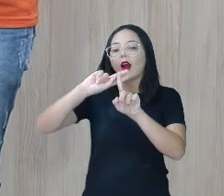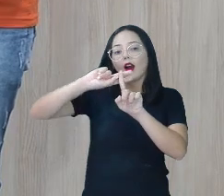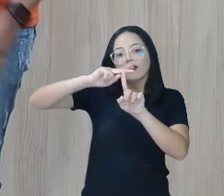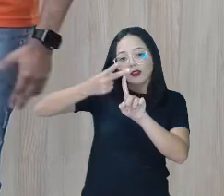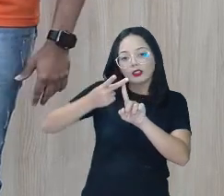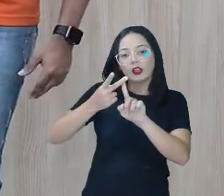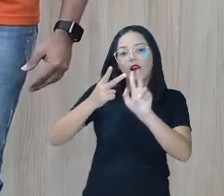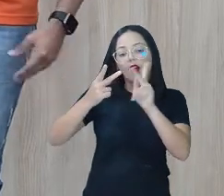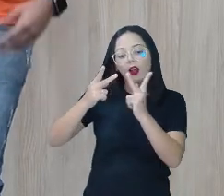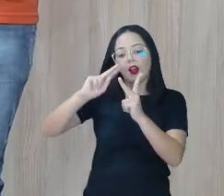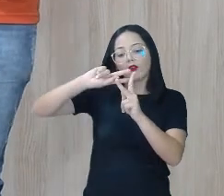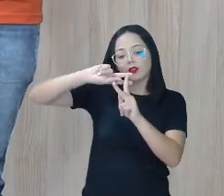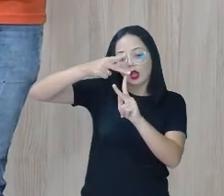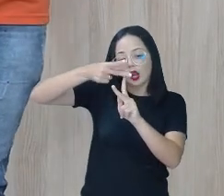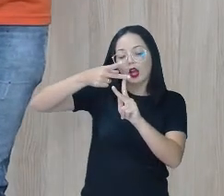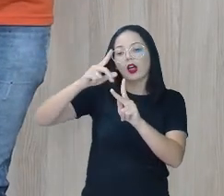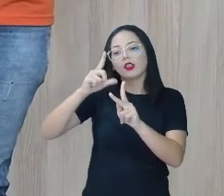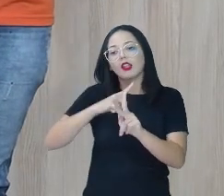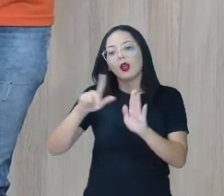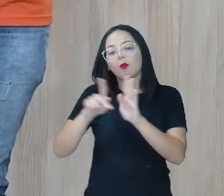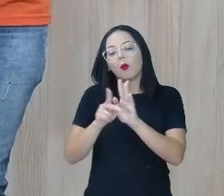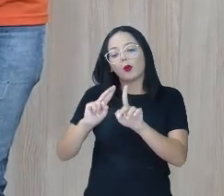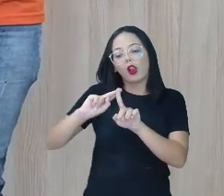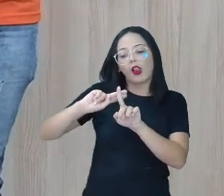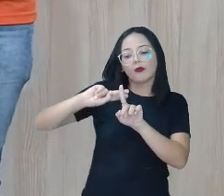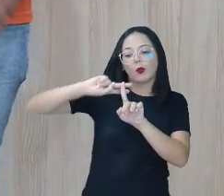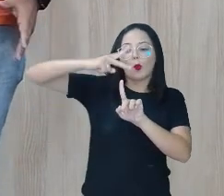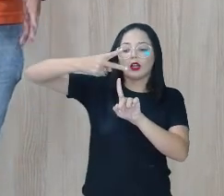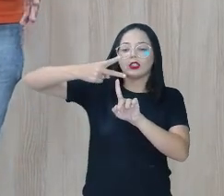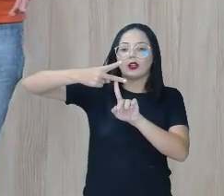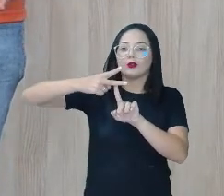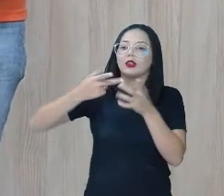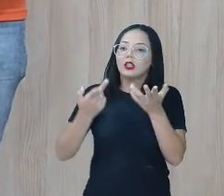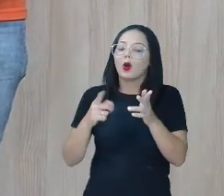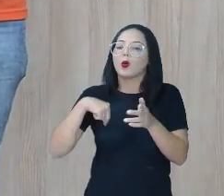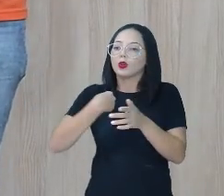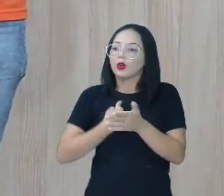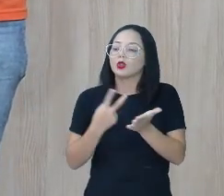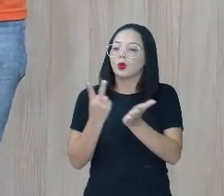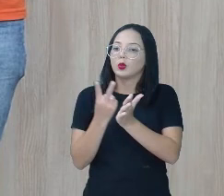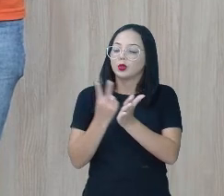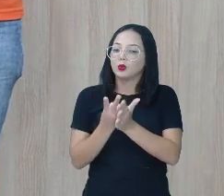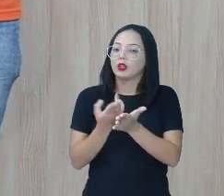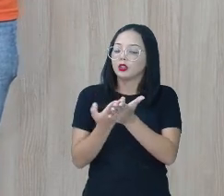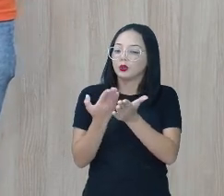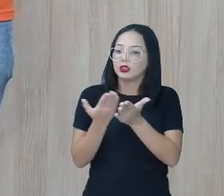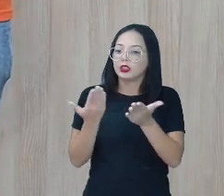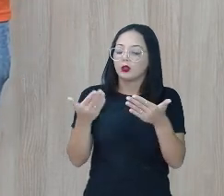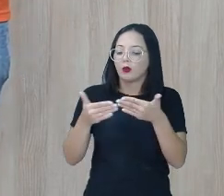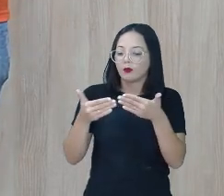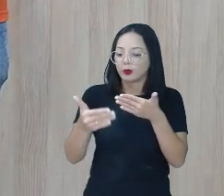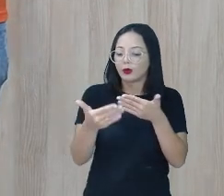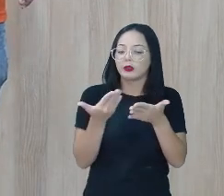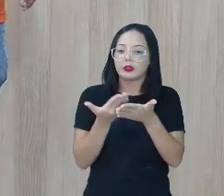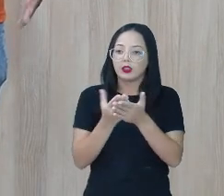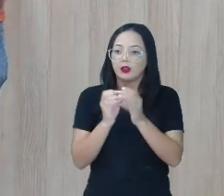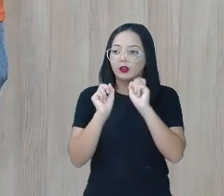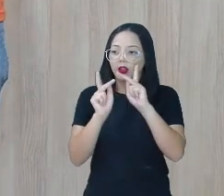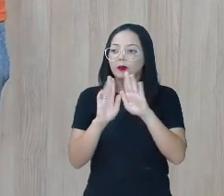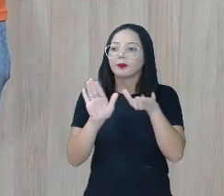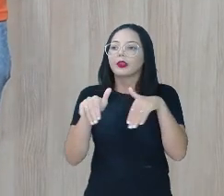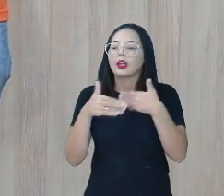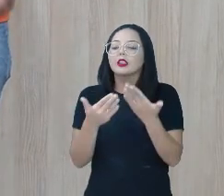vezes H, eu tenho H elevado ao quadrado. E é isso que a gente vai continuar vendo aí nas nossas próximas aulas, tá